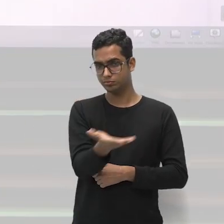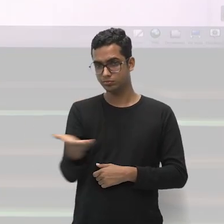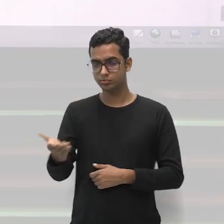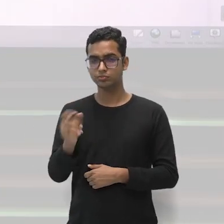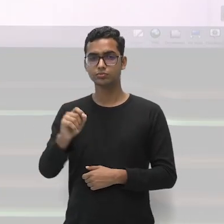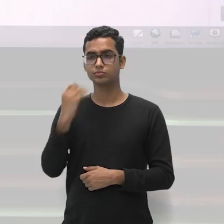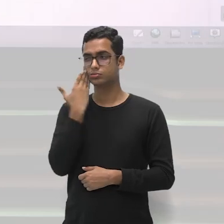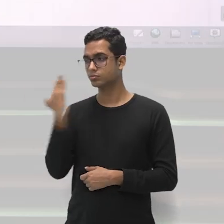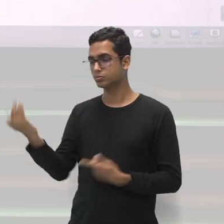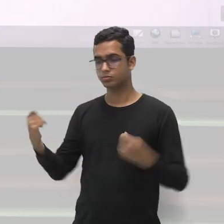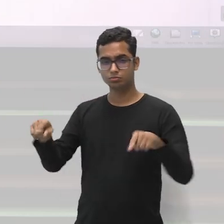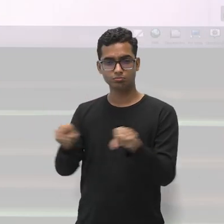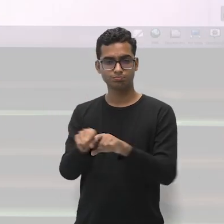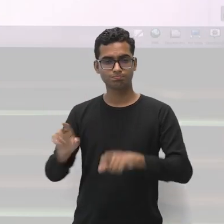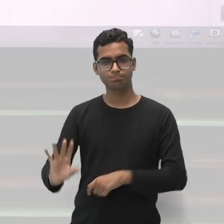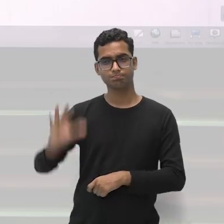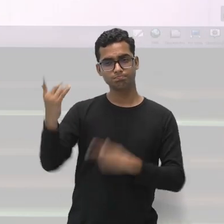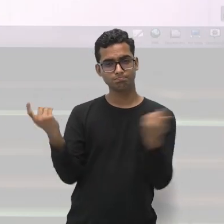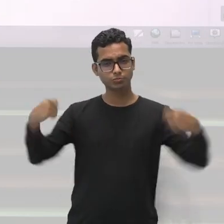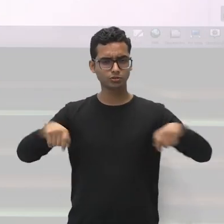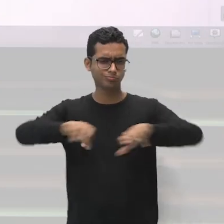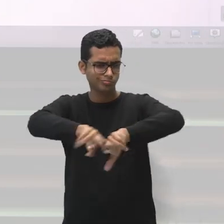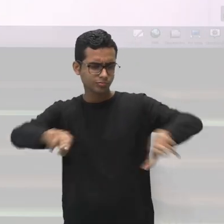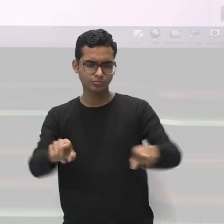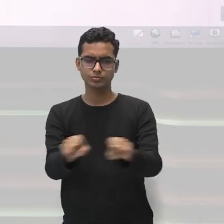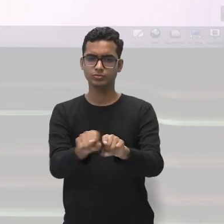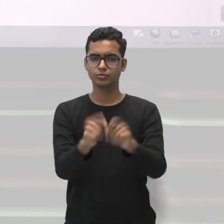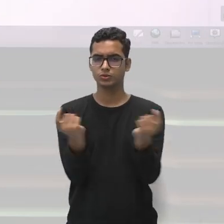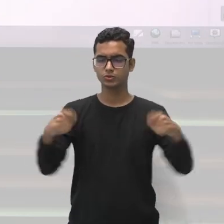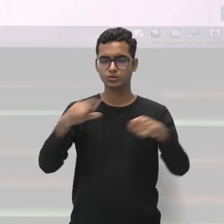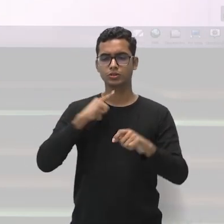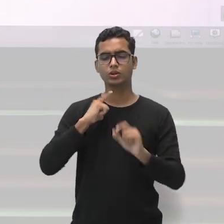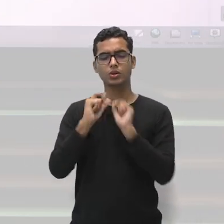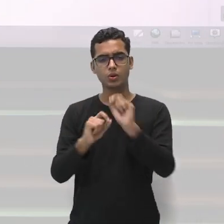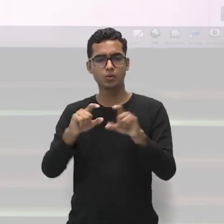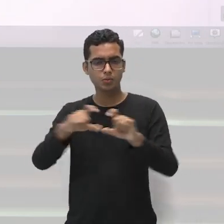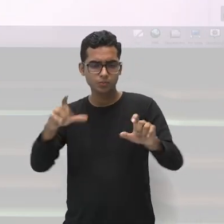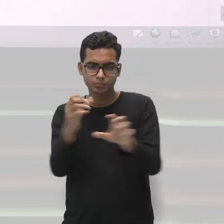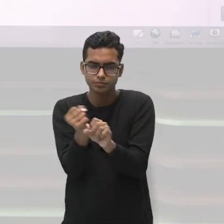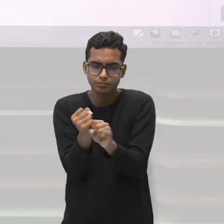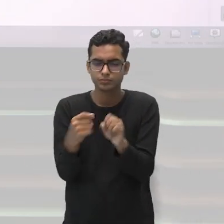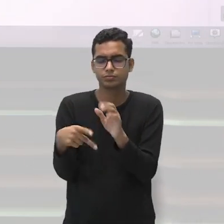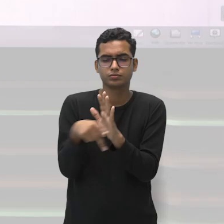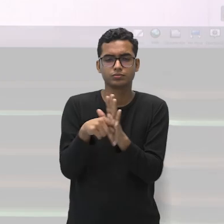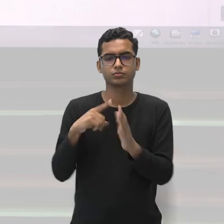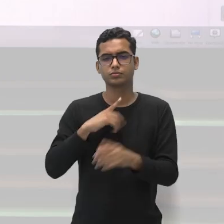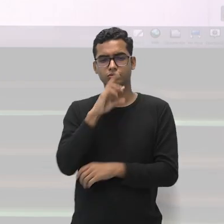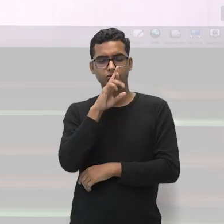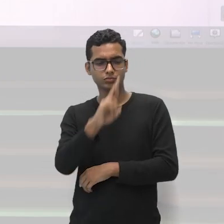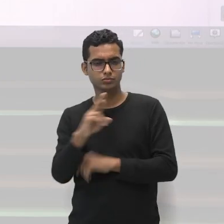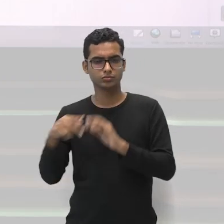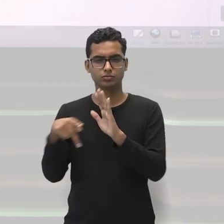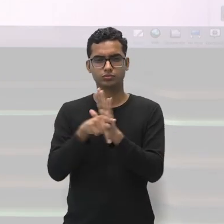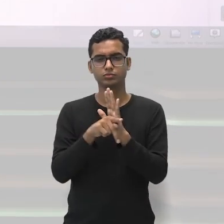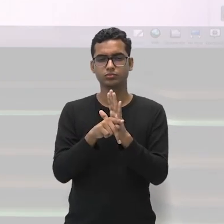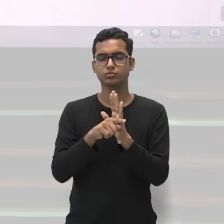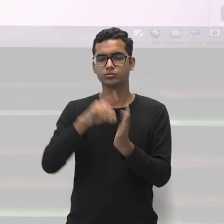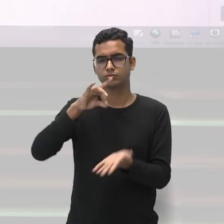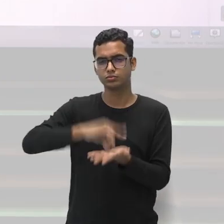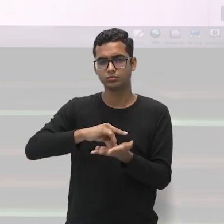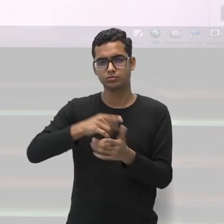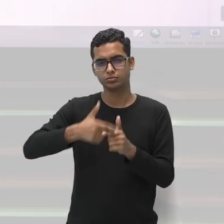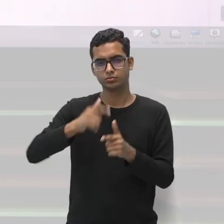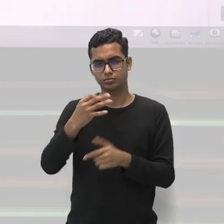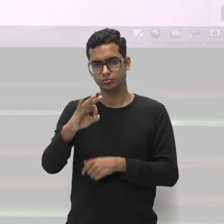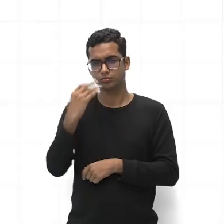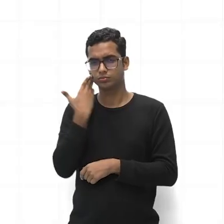aí N situações em que podemos envolver a operação de potência na solução de problemas. Então me acompanhe nesse